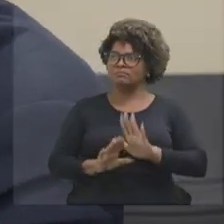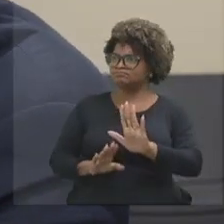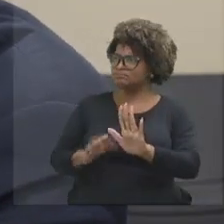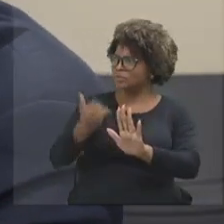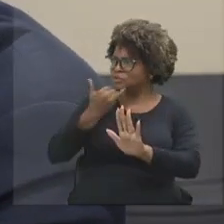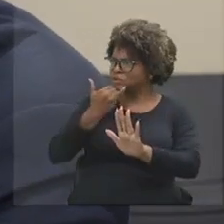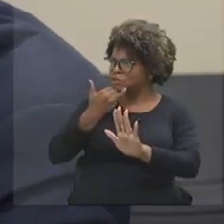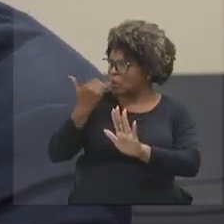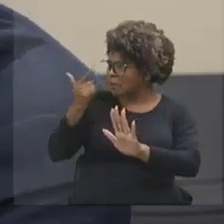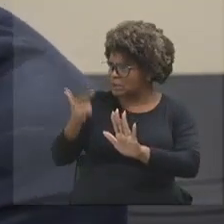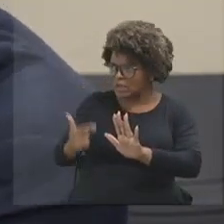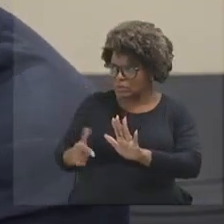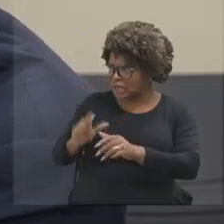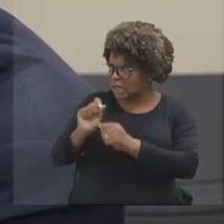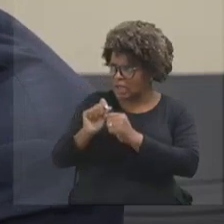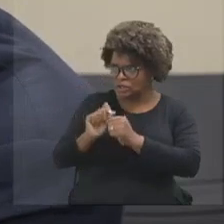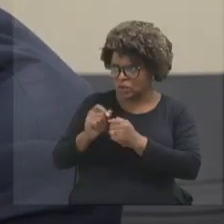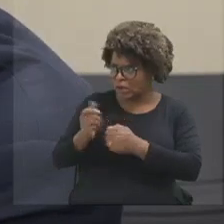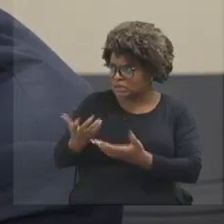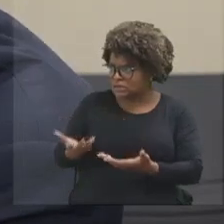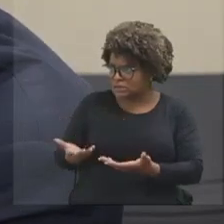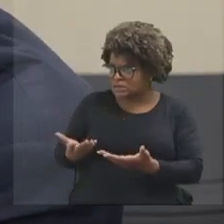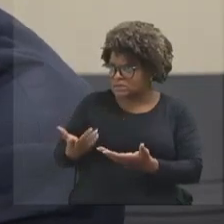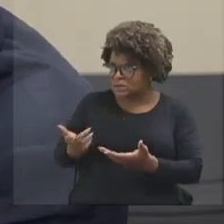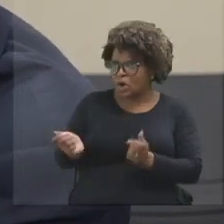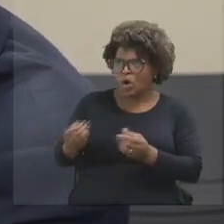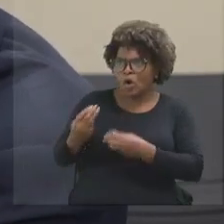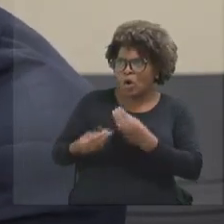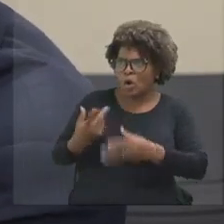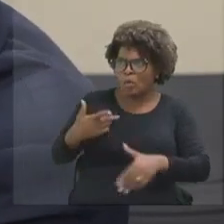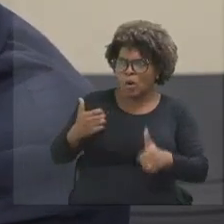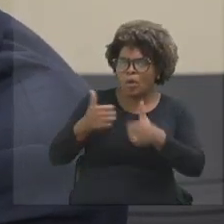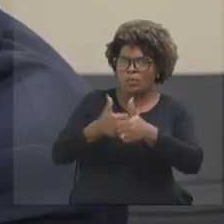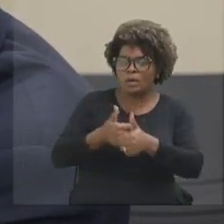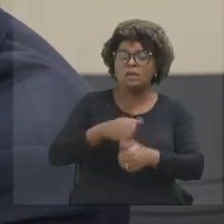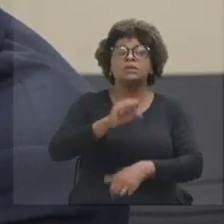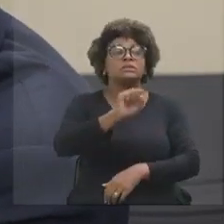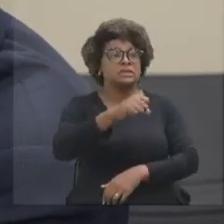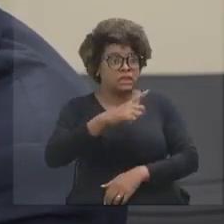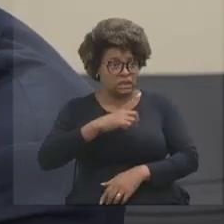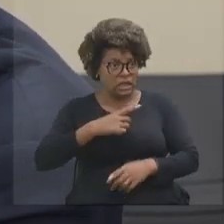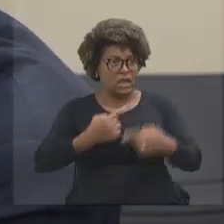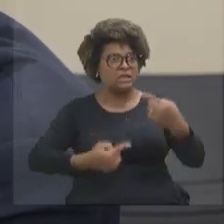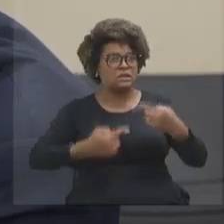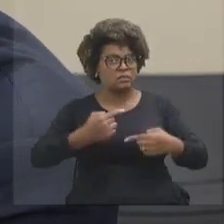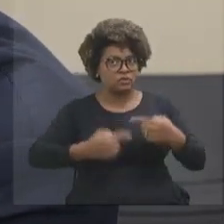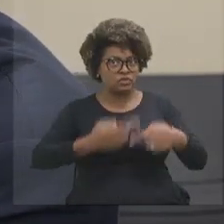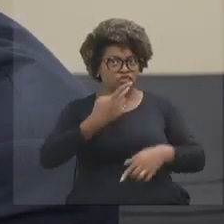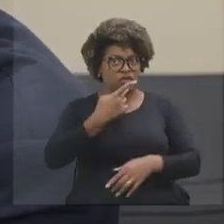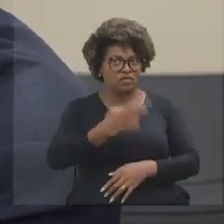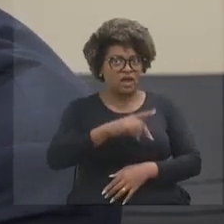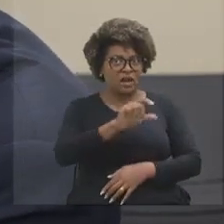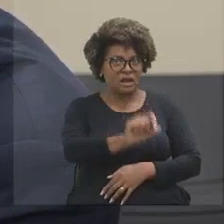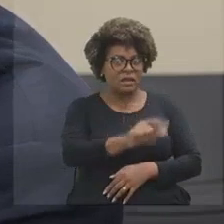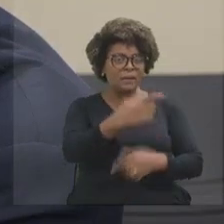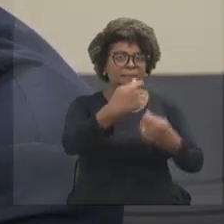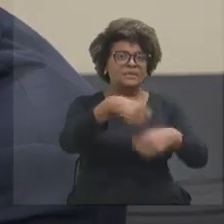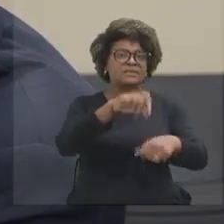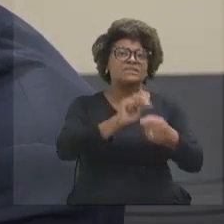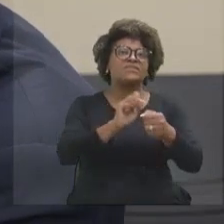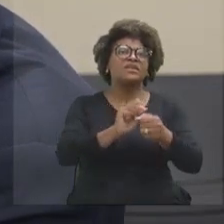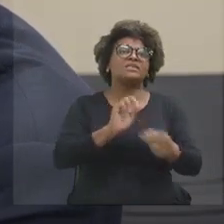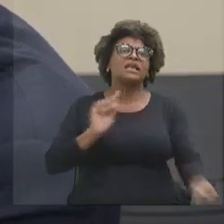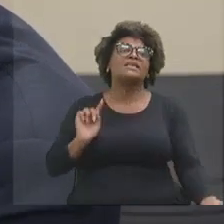temos a política aí a política fala que cada município todos os 853 tem que fazer plano de ações